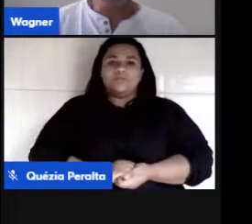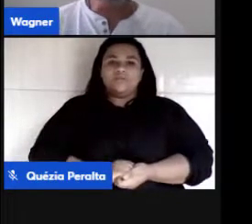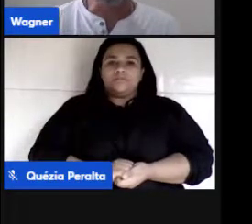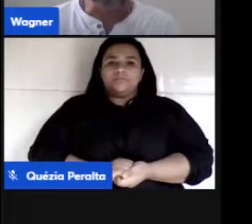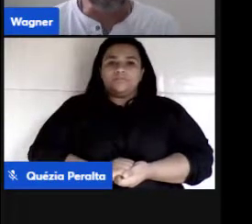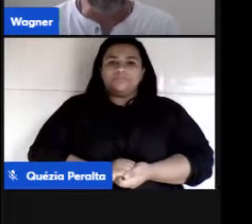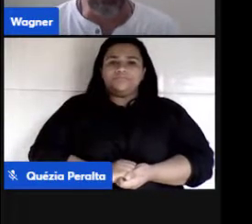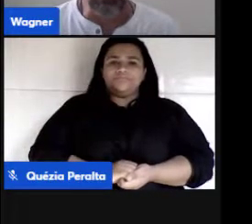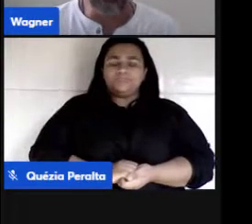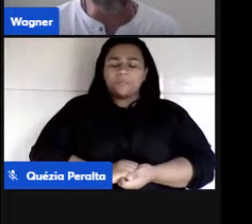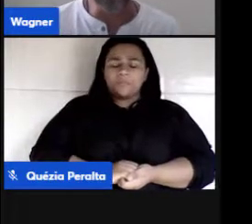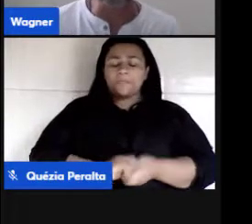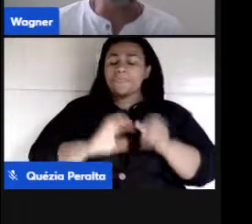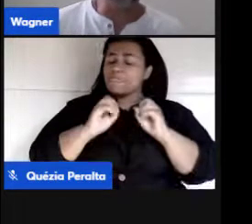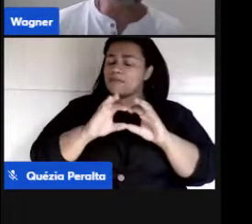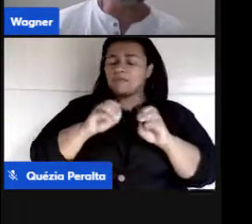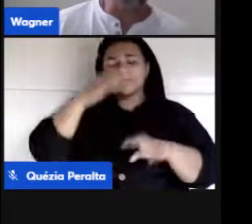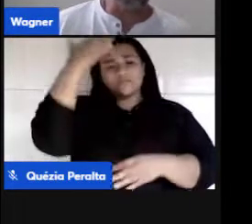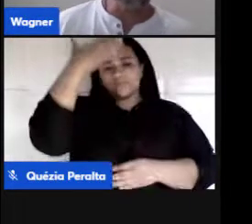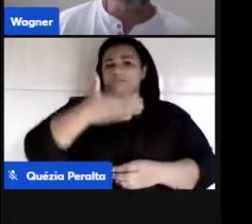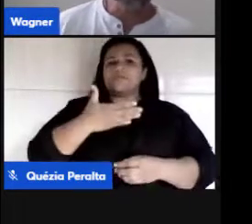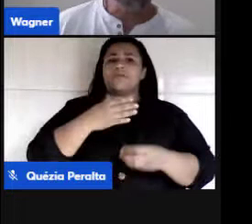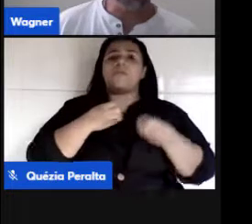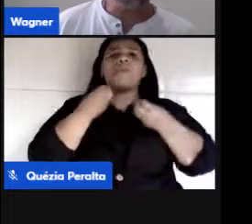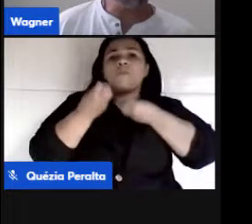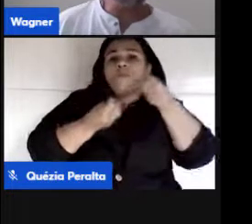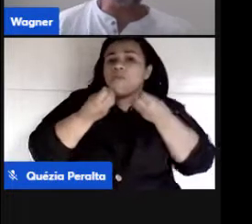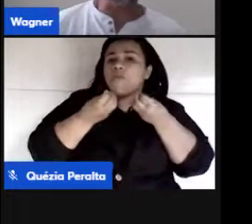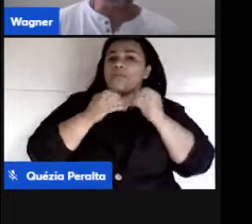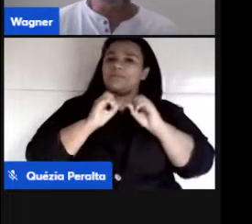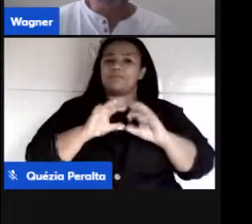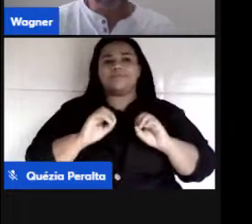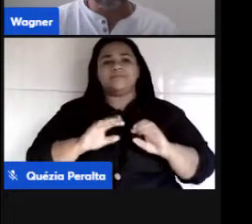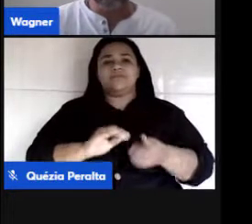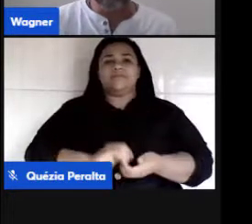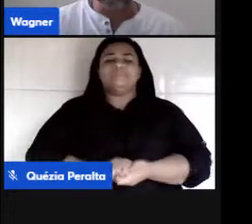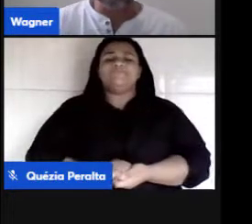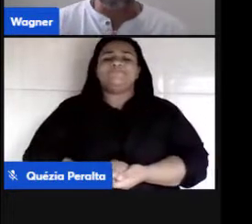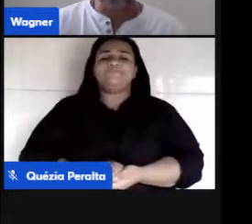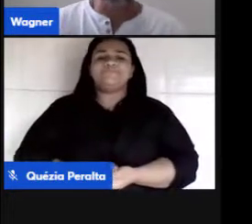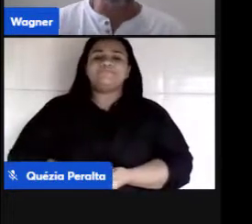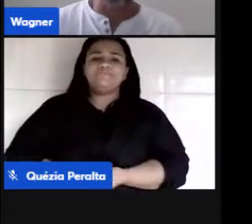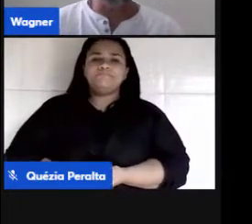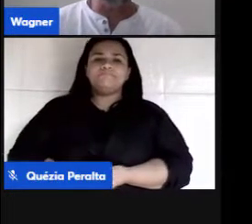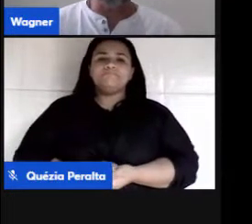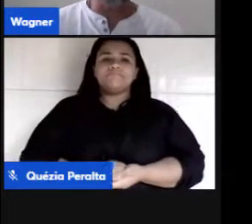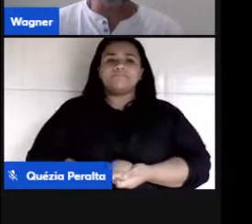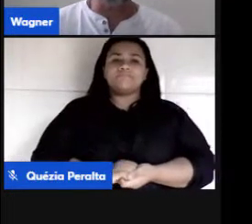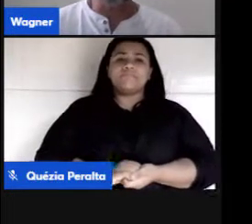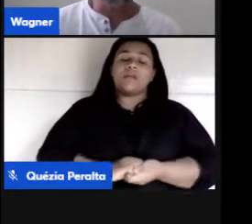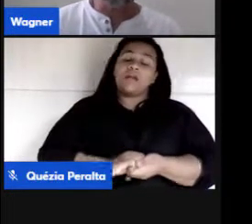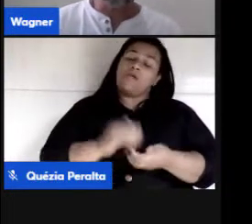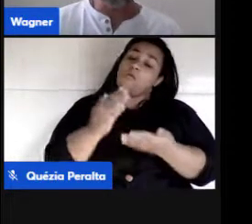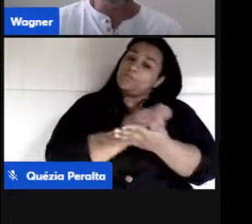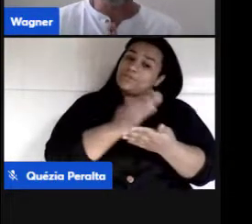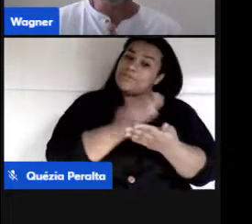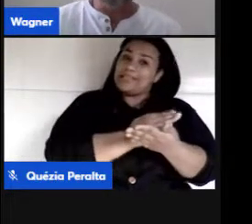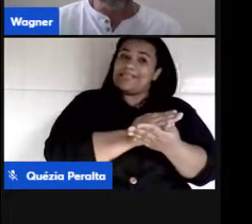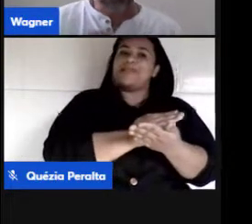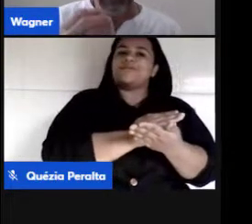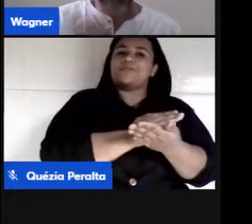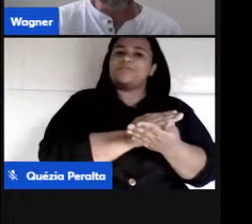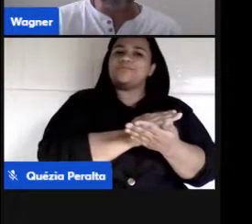E a aula não presencial? Como trabalhar? Nós sabemos que, através dos cadernos complementares, que a